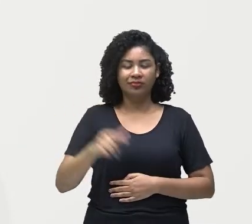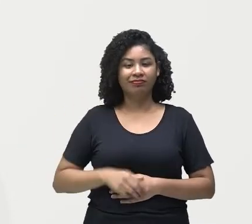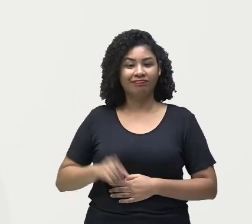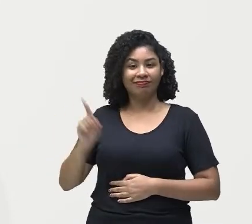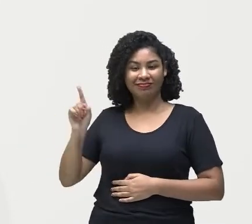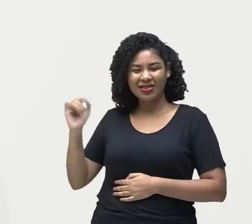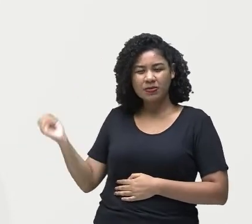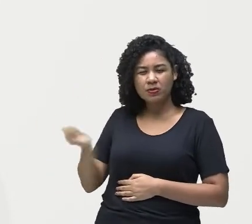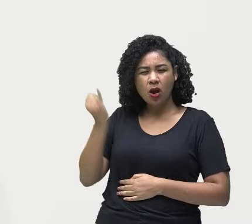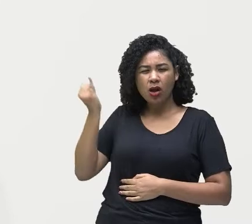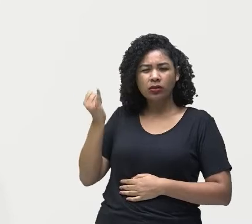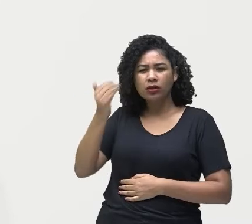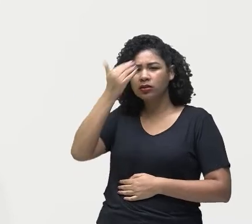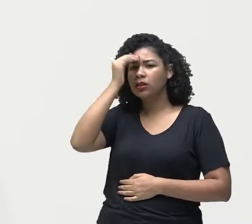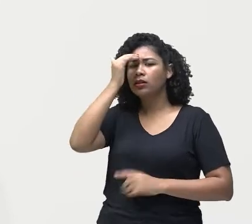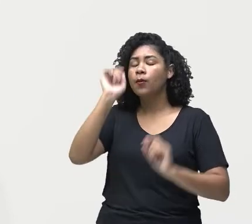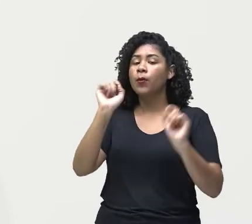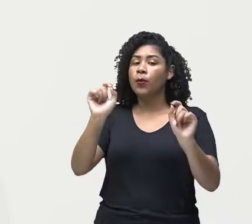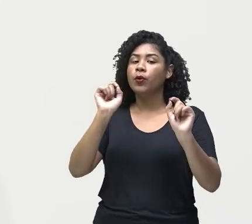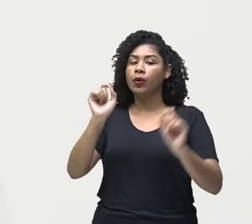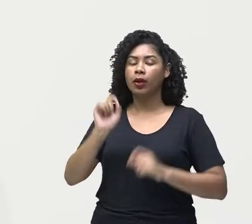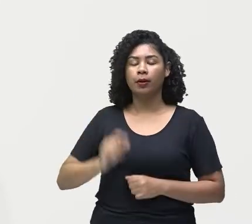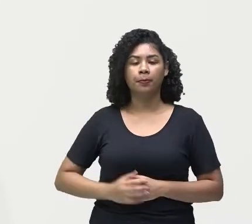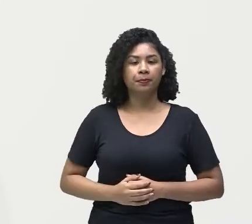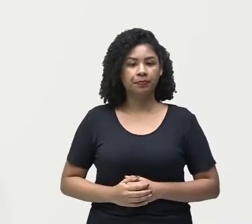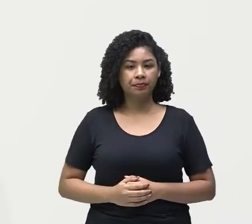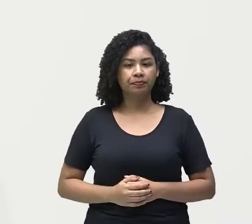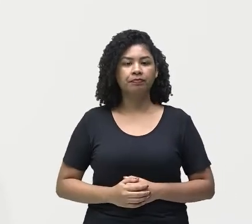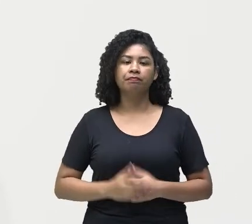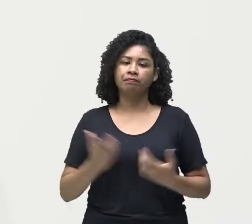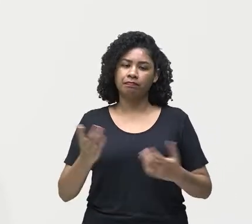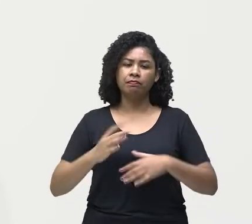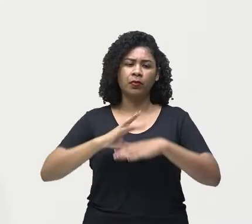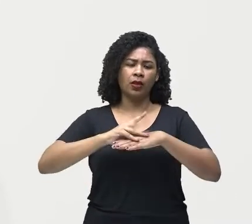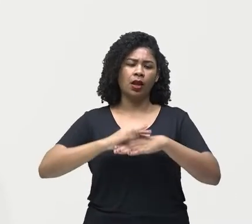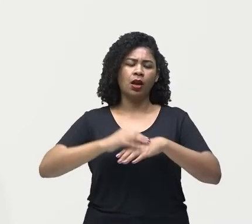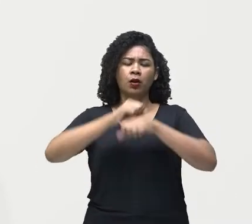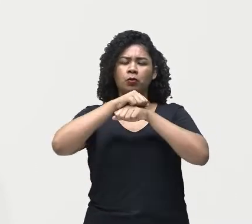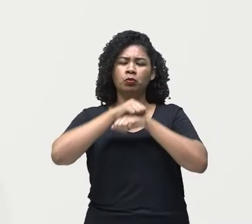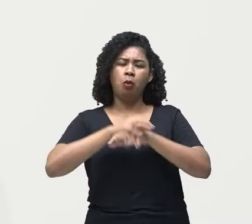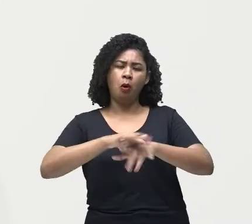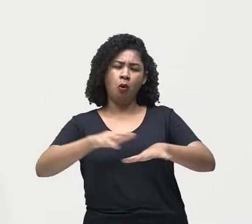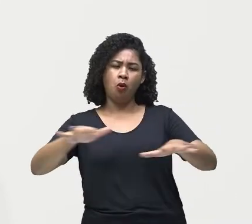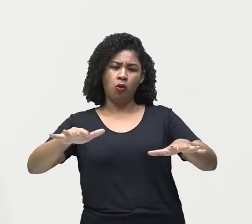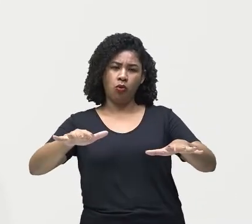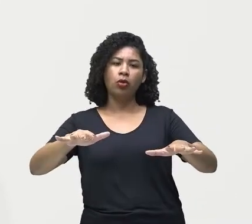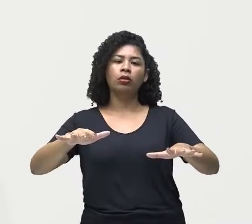cartela que a gente traz o seguinte: apesar da doença se espalhar, ao redor do